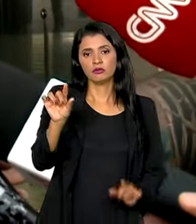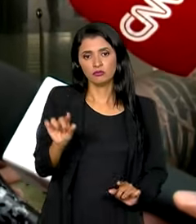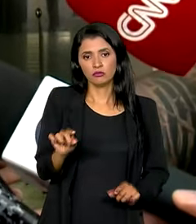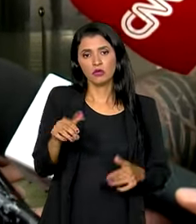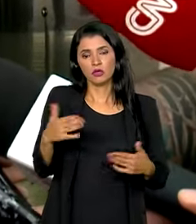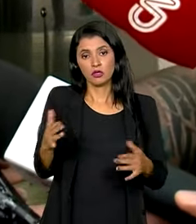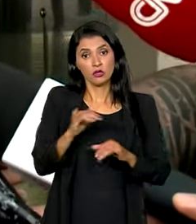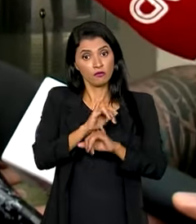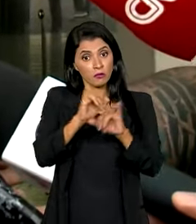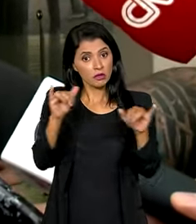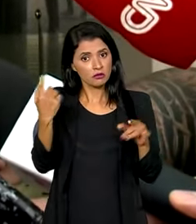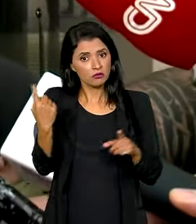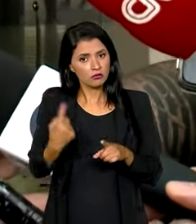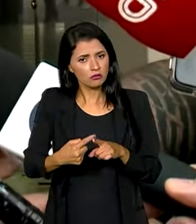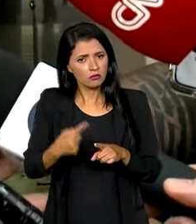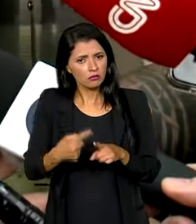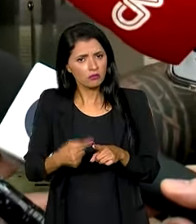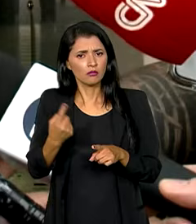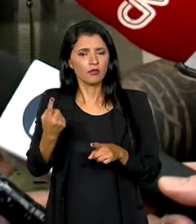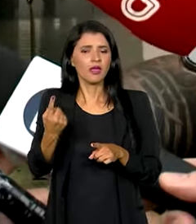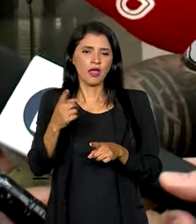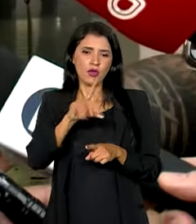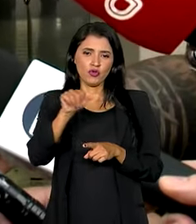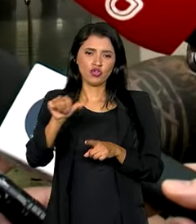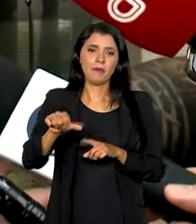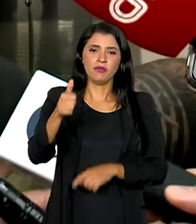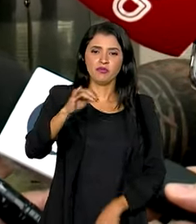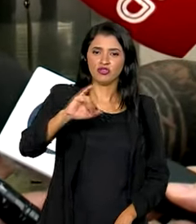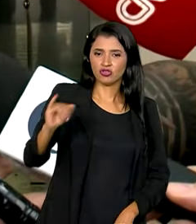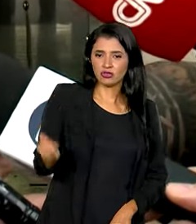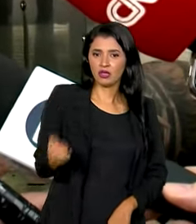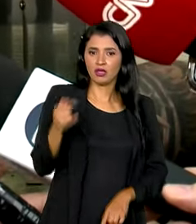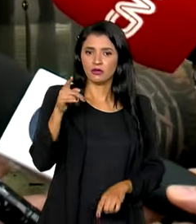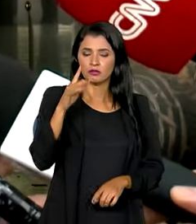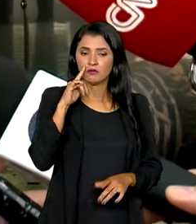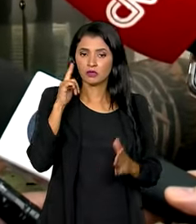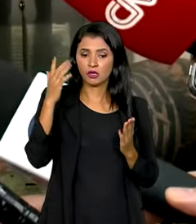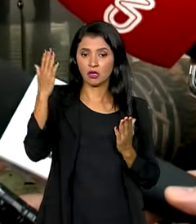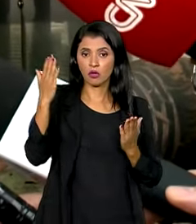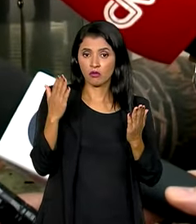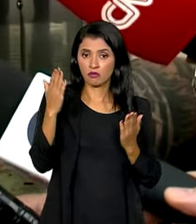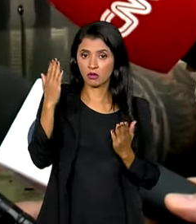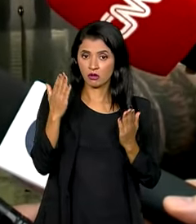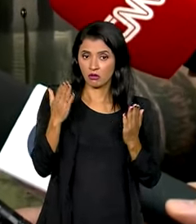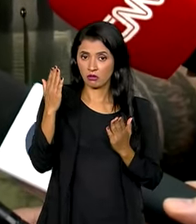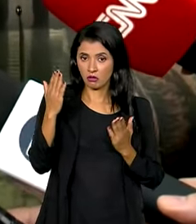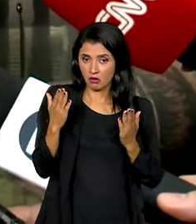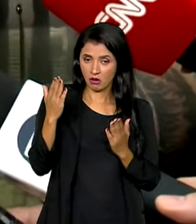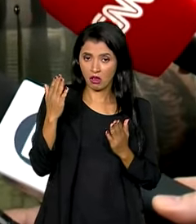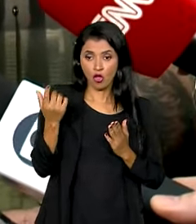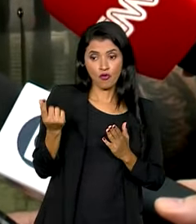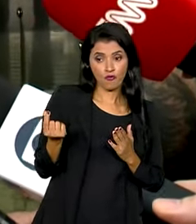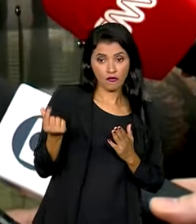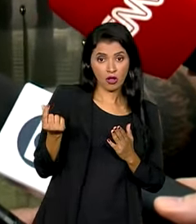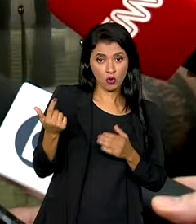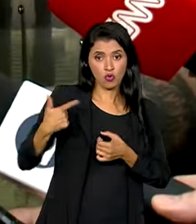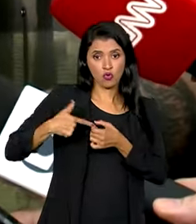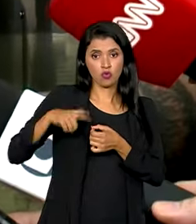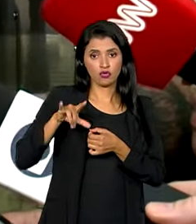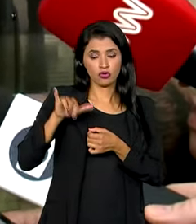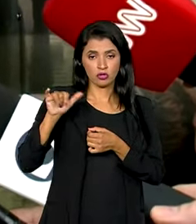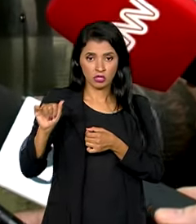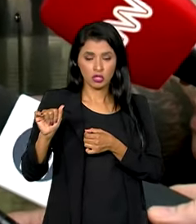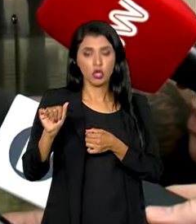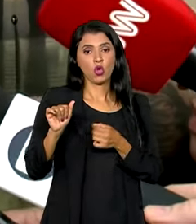dando essa informação por quê? Porque a partir do dia 1º de janeiro, se você comparar o preço do diesel com o dia